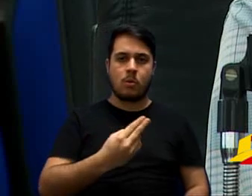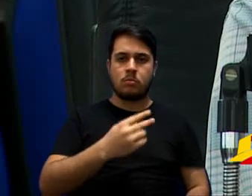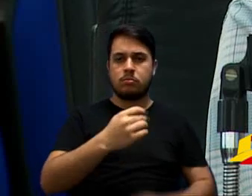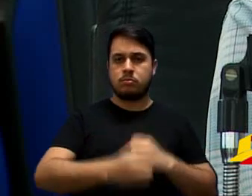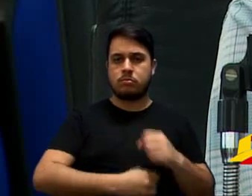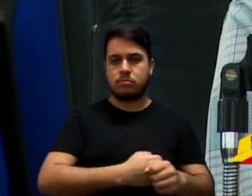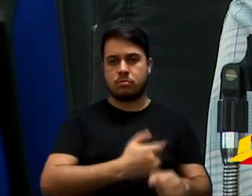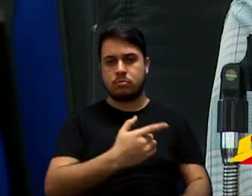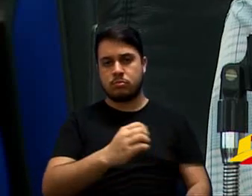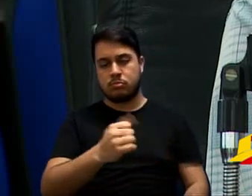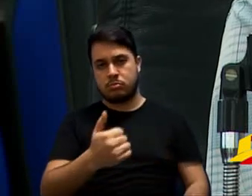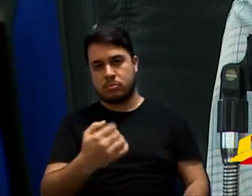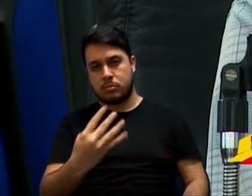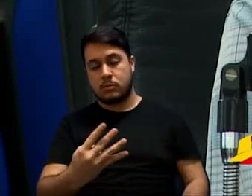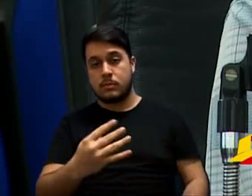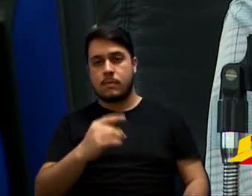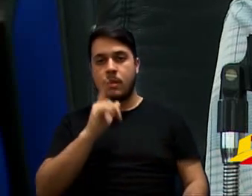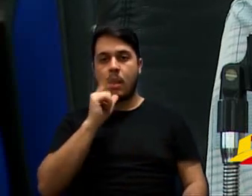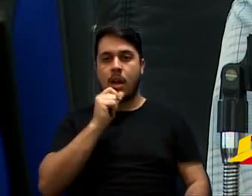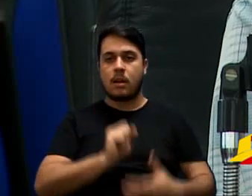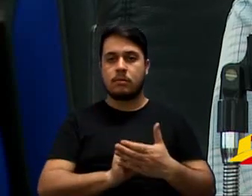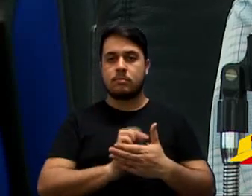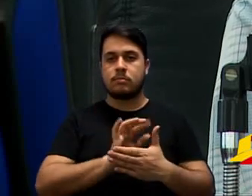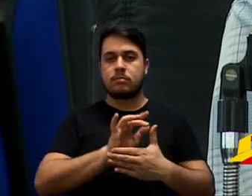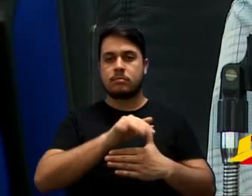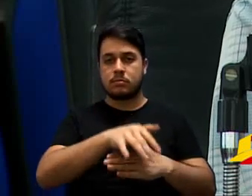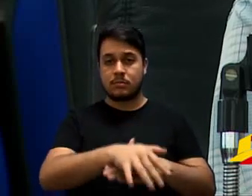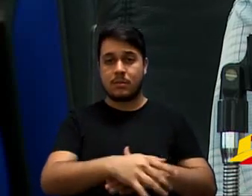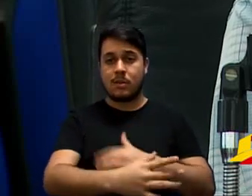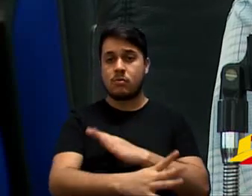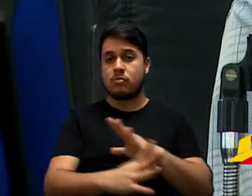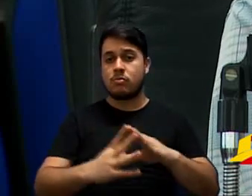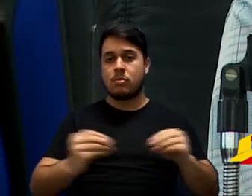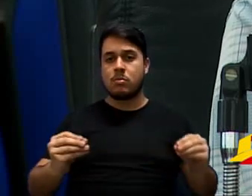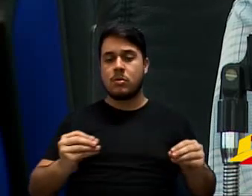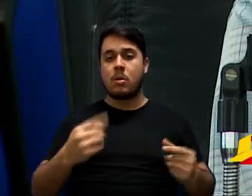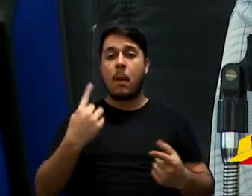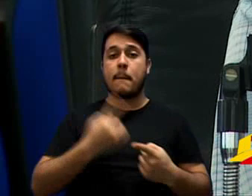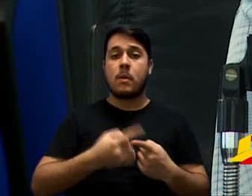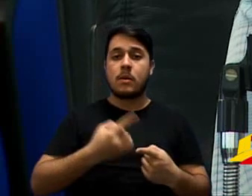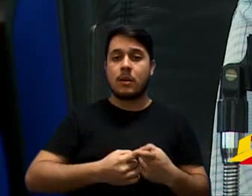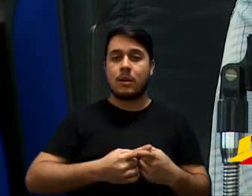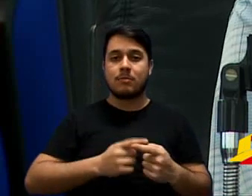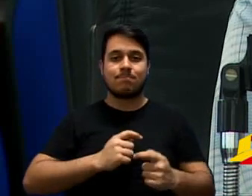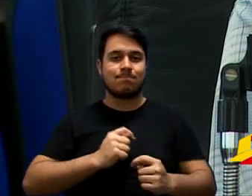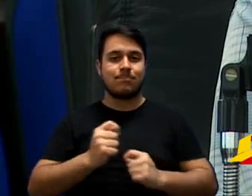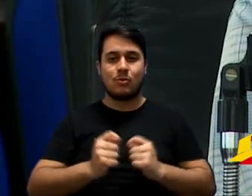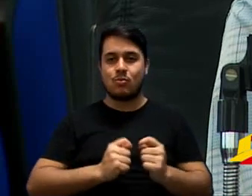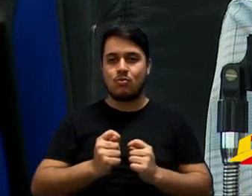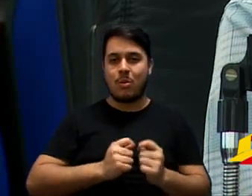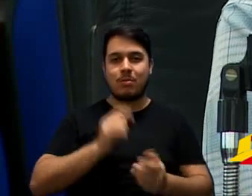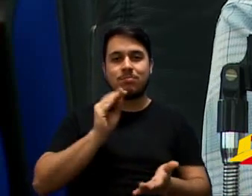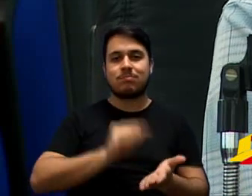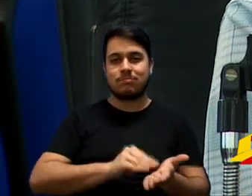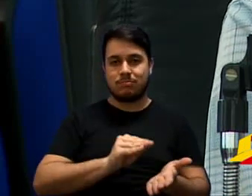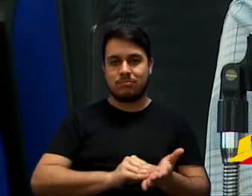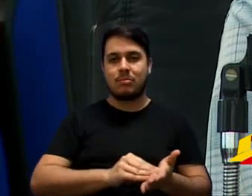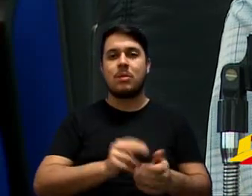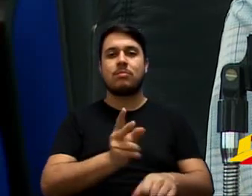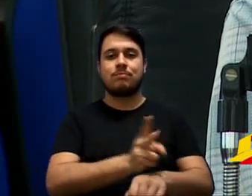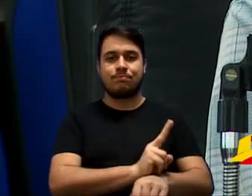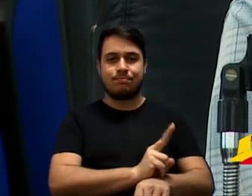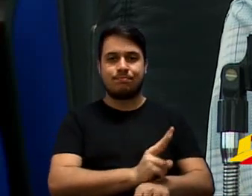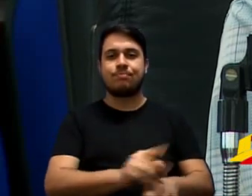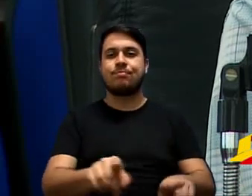assentes estão morrendo por falta de controle de falta fiscalização é